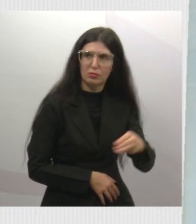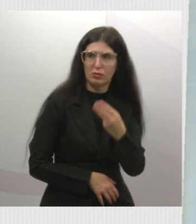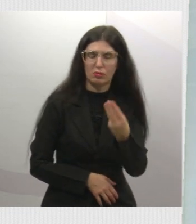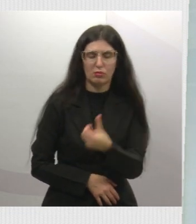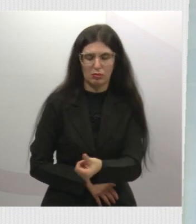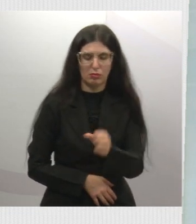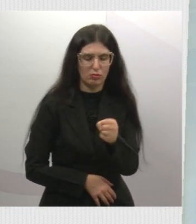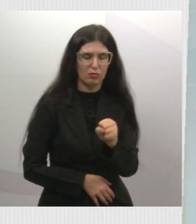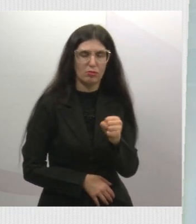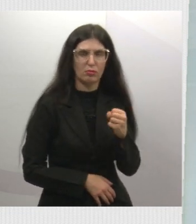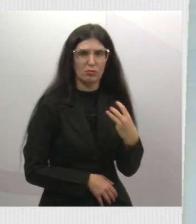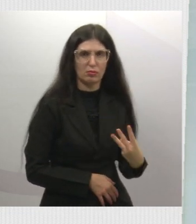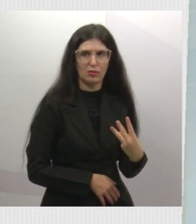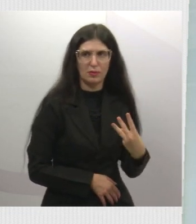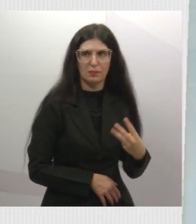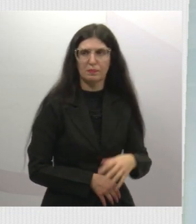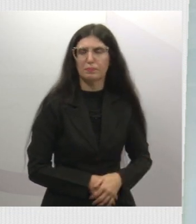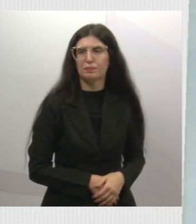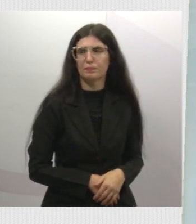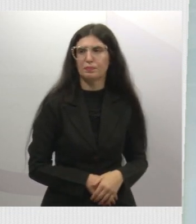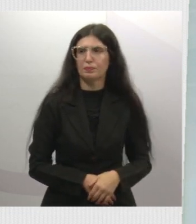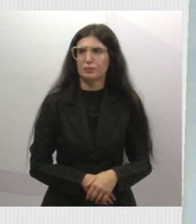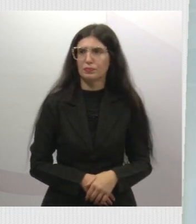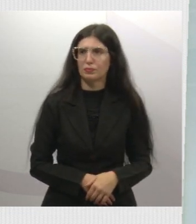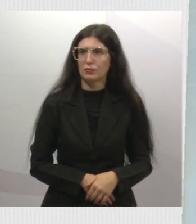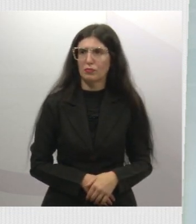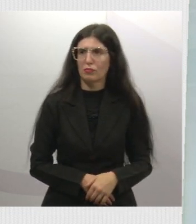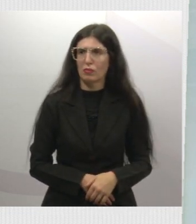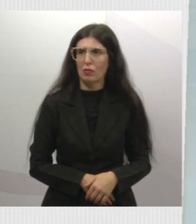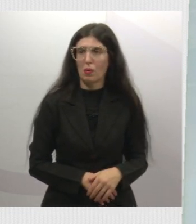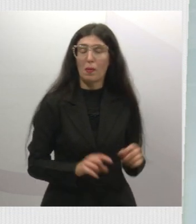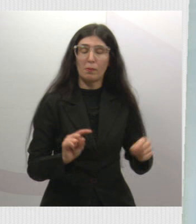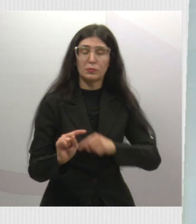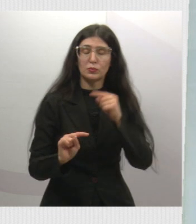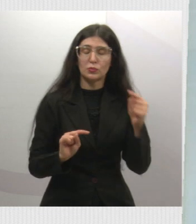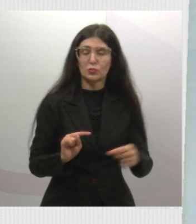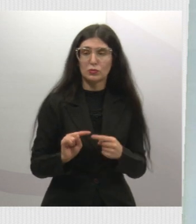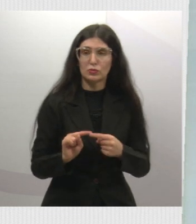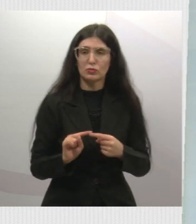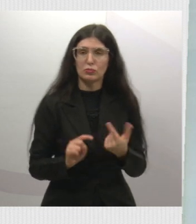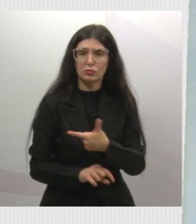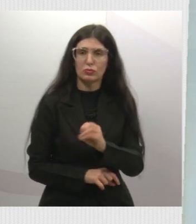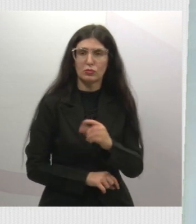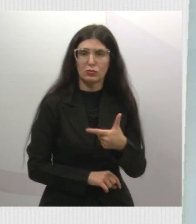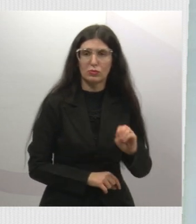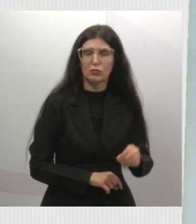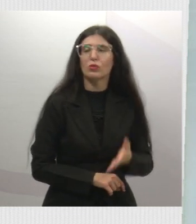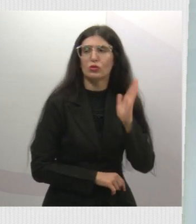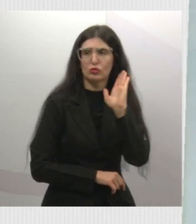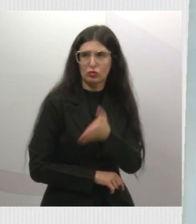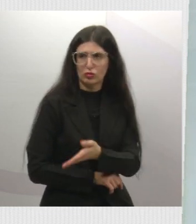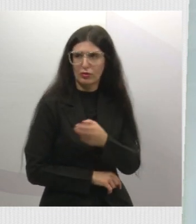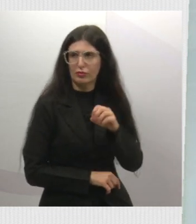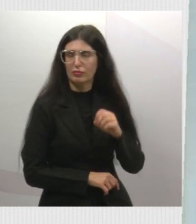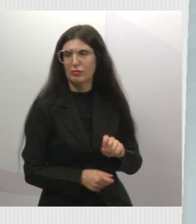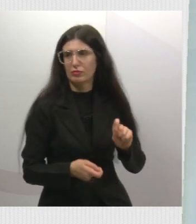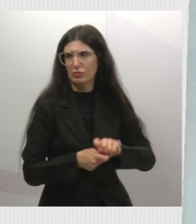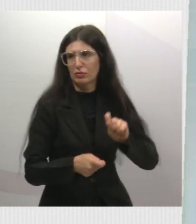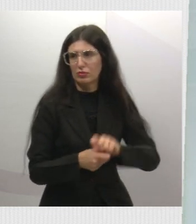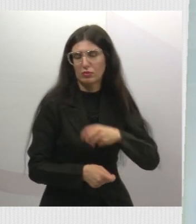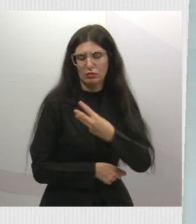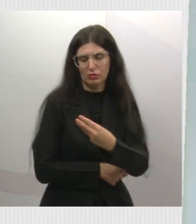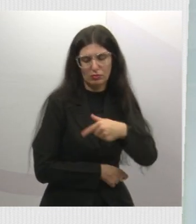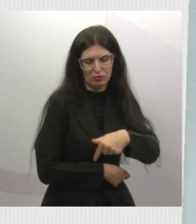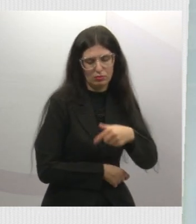120.683.000, meta orçada para 2020, e realizado 373.000, não